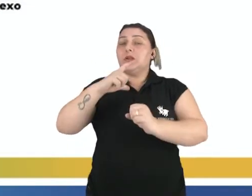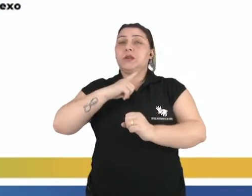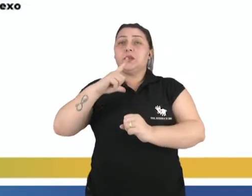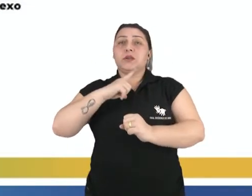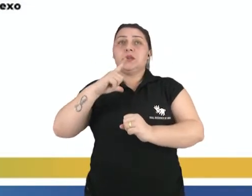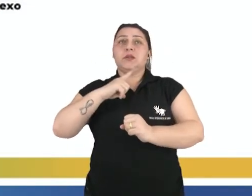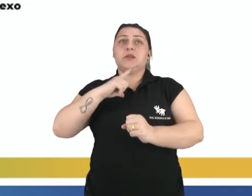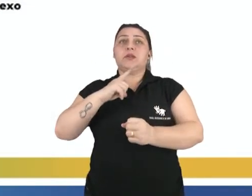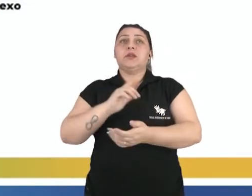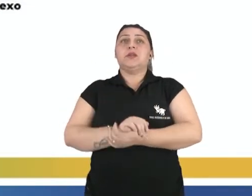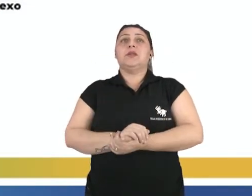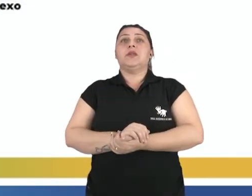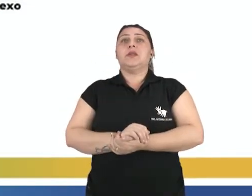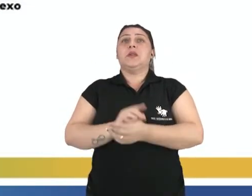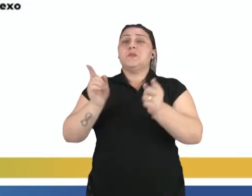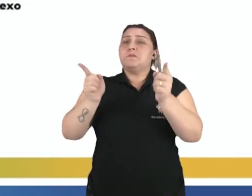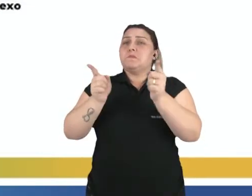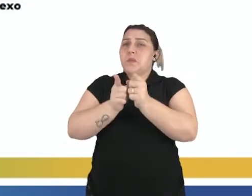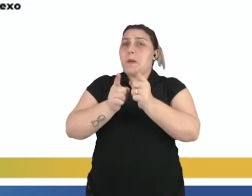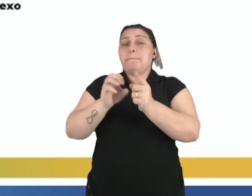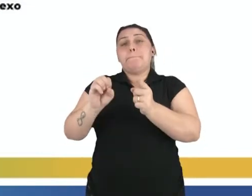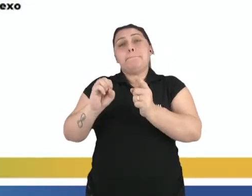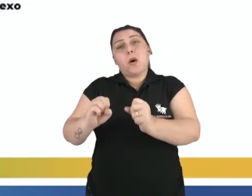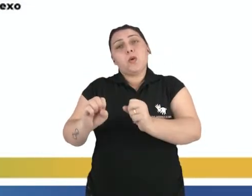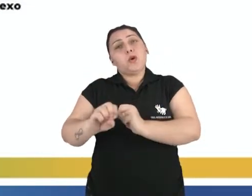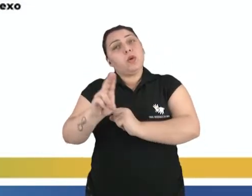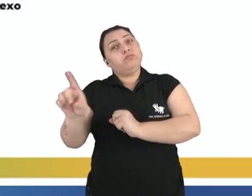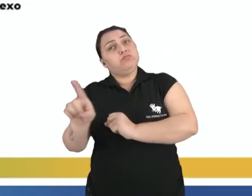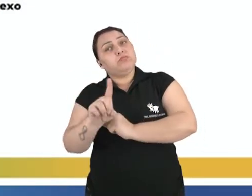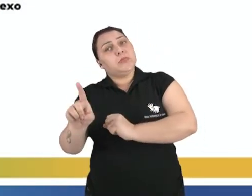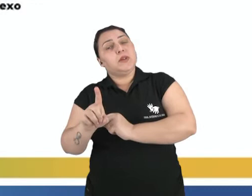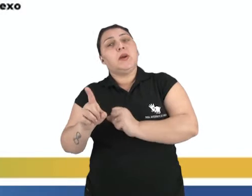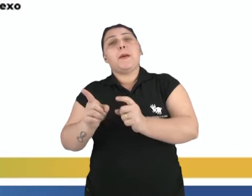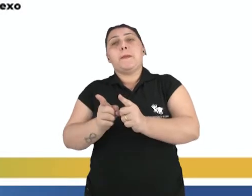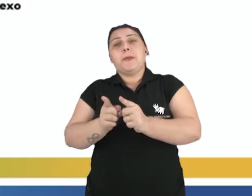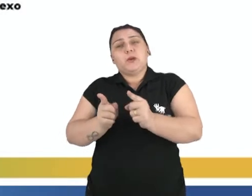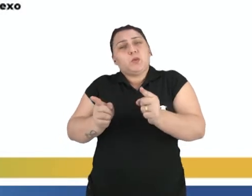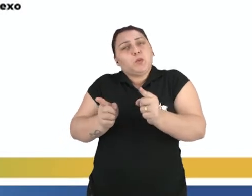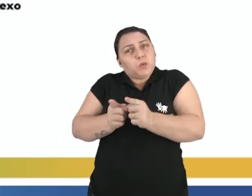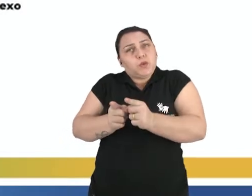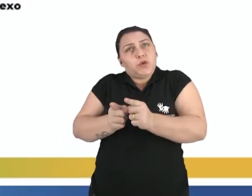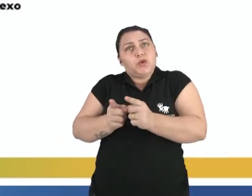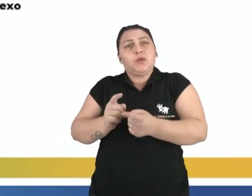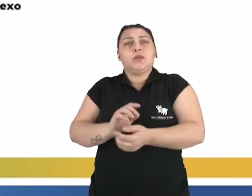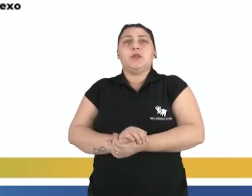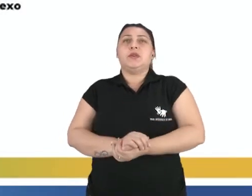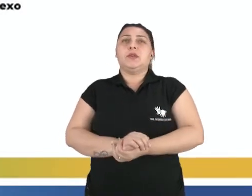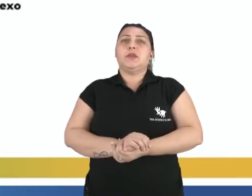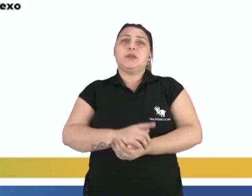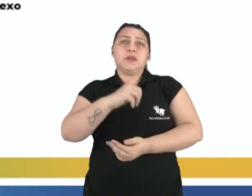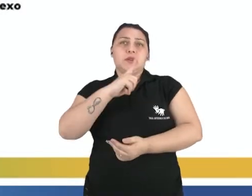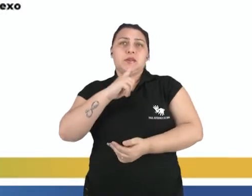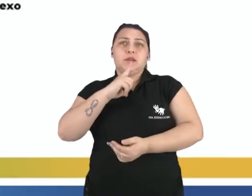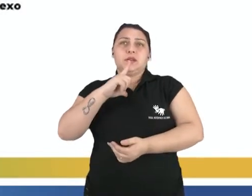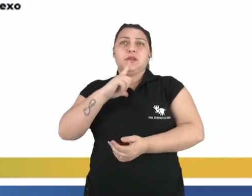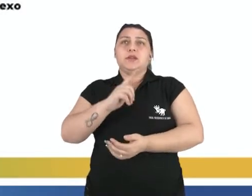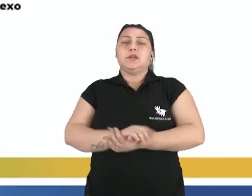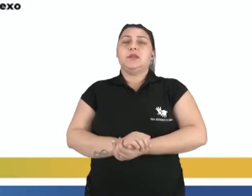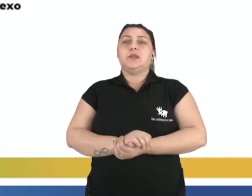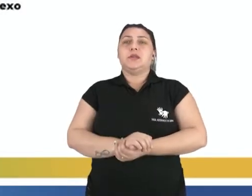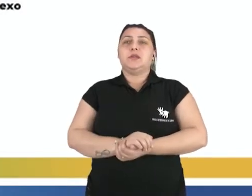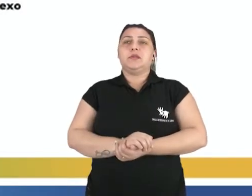uma porção encurtada, pode ou não ter uma parte mais curtinha, em que existe